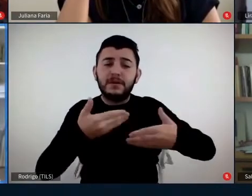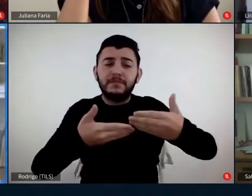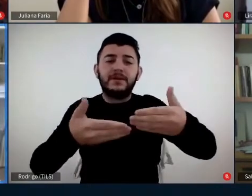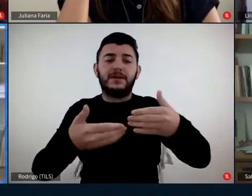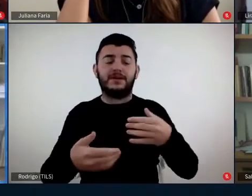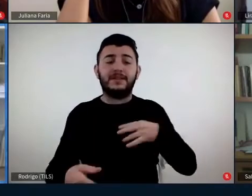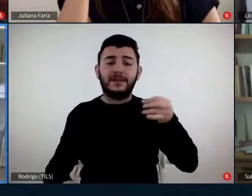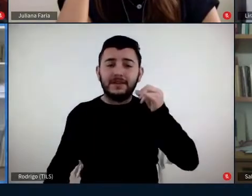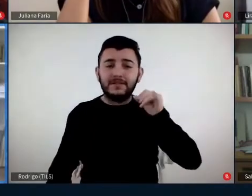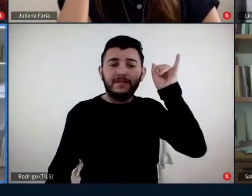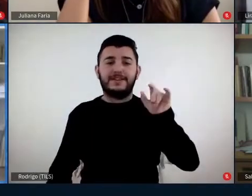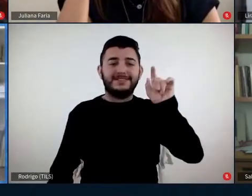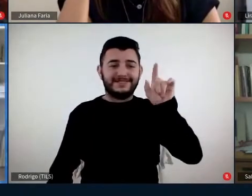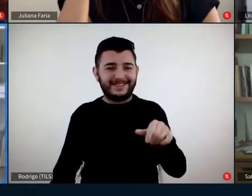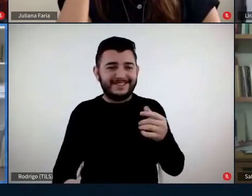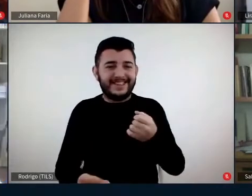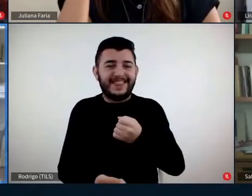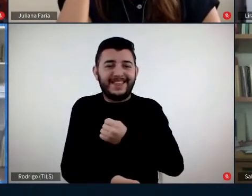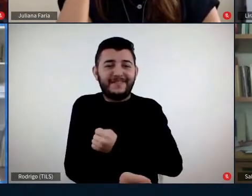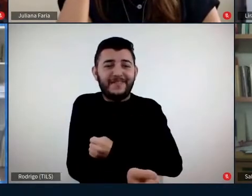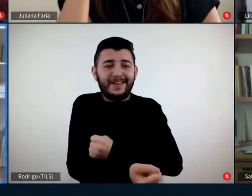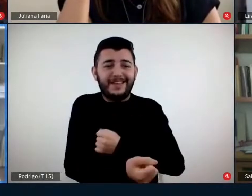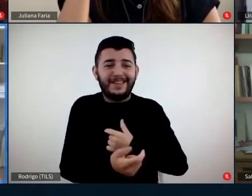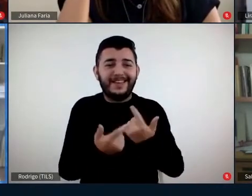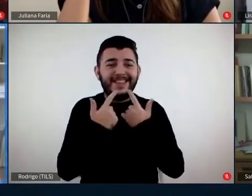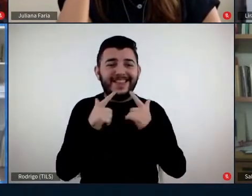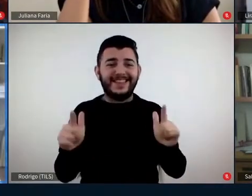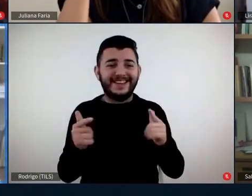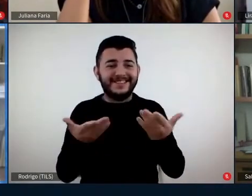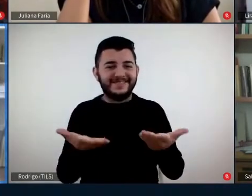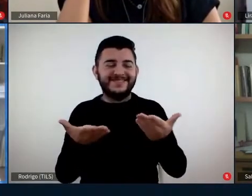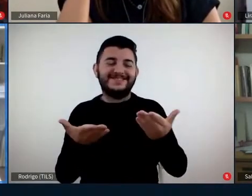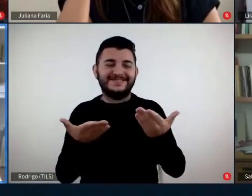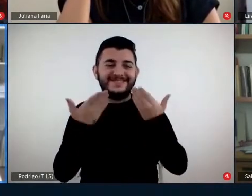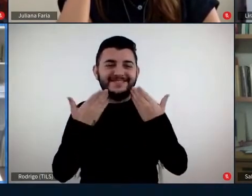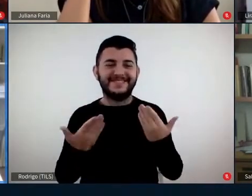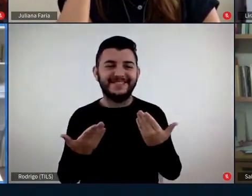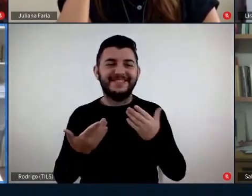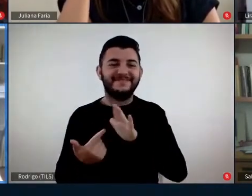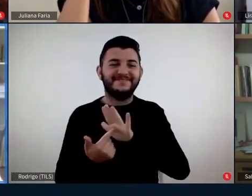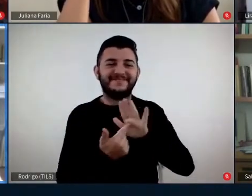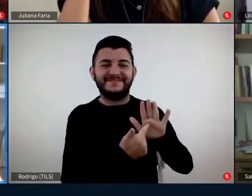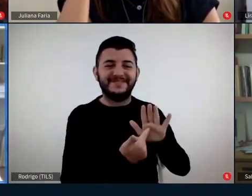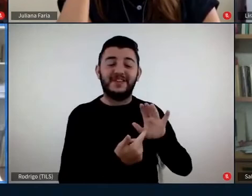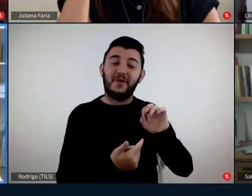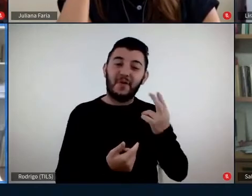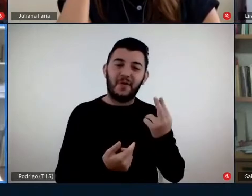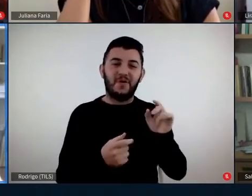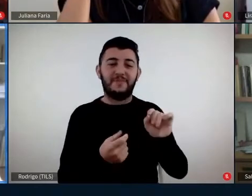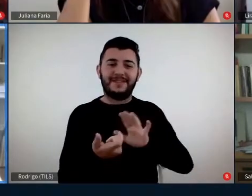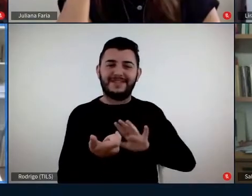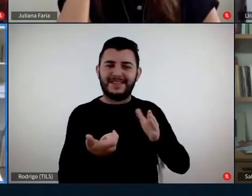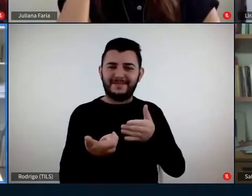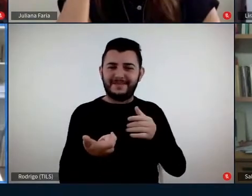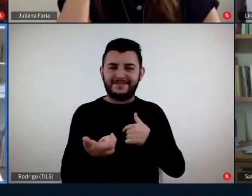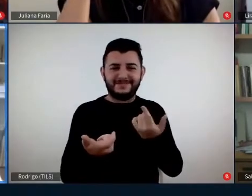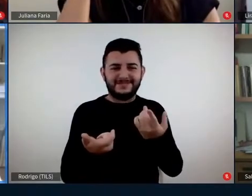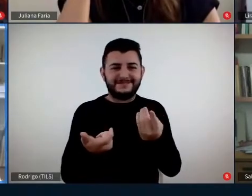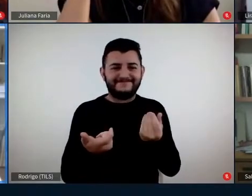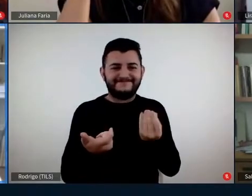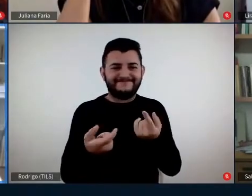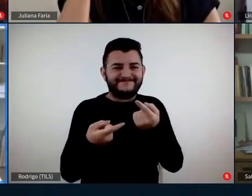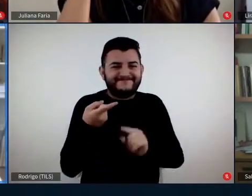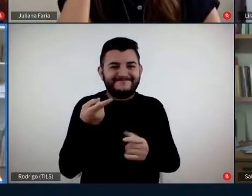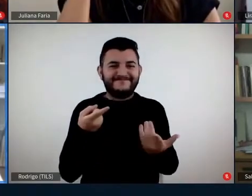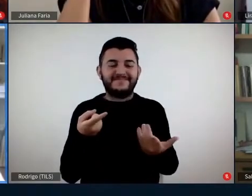vícios de linguagem que você apresentou, ou uma terminologia que não é uma terminologia, né? Aí